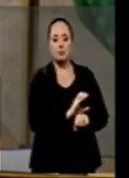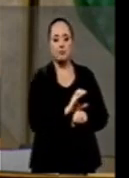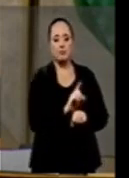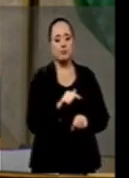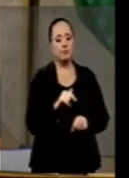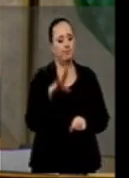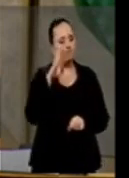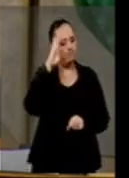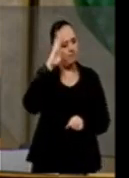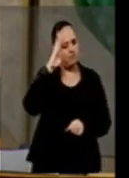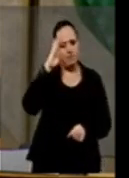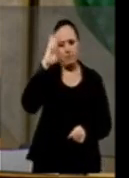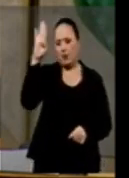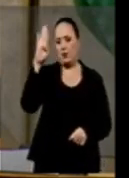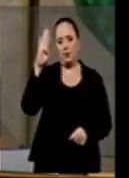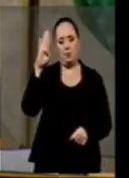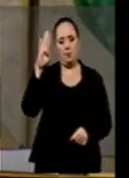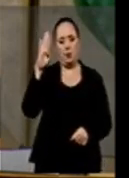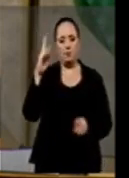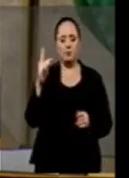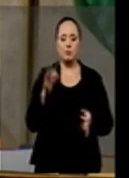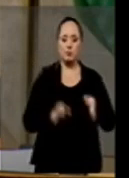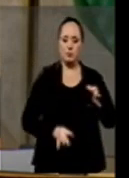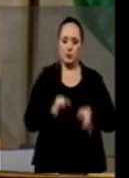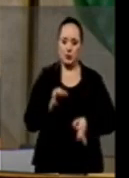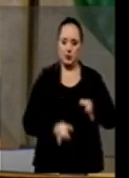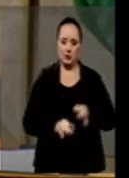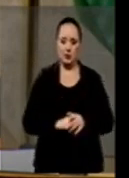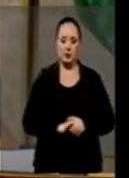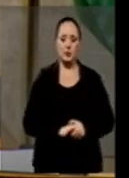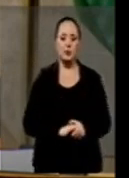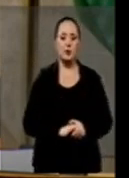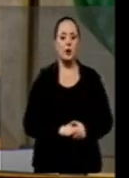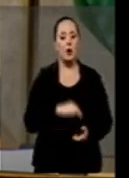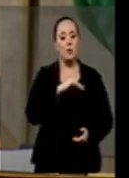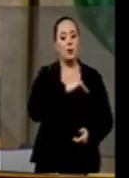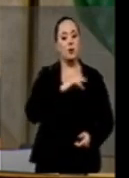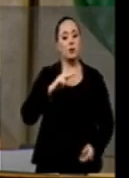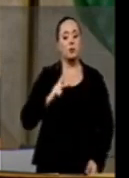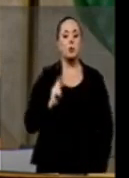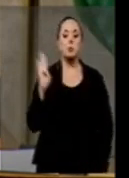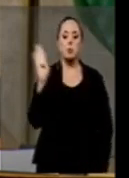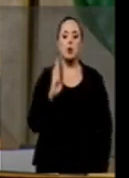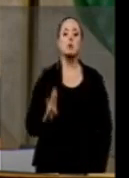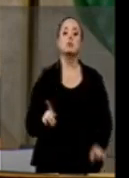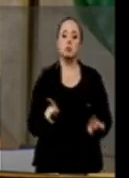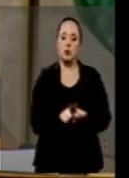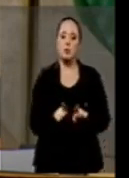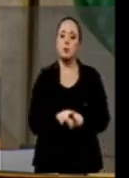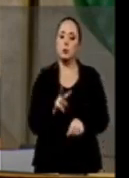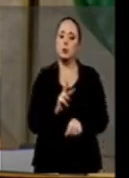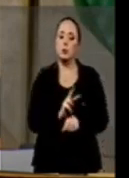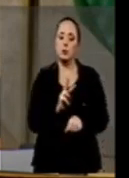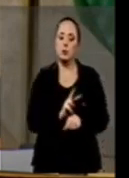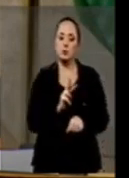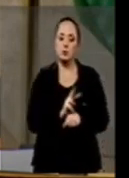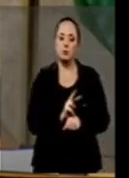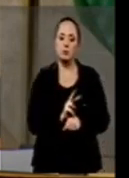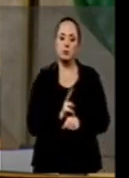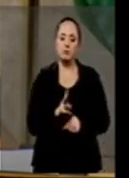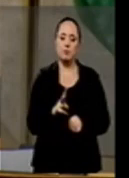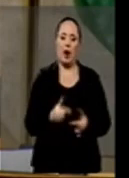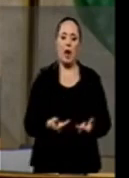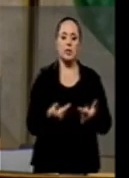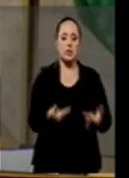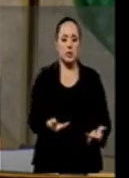na realização da justiça o ministério público brasileiro também guardião em movimento e ação